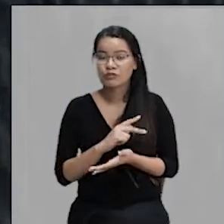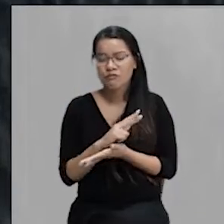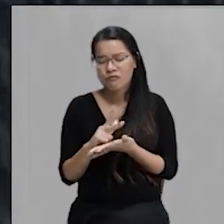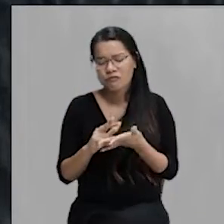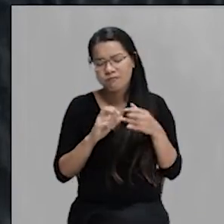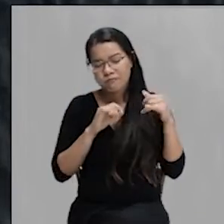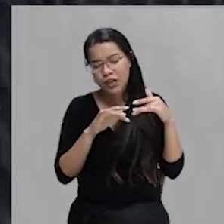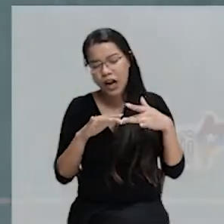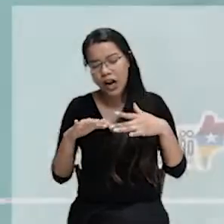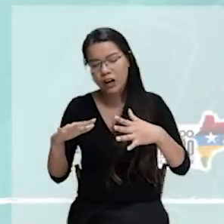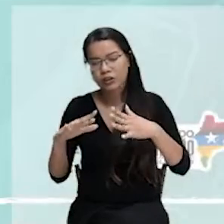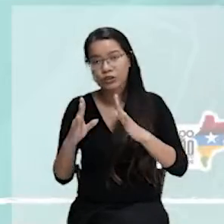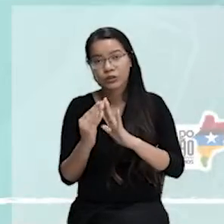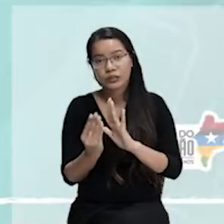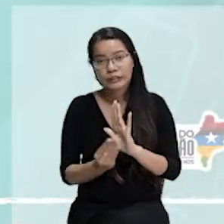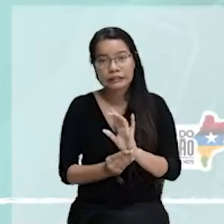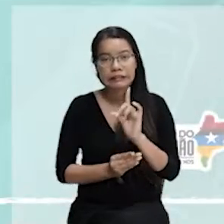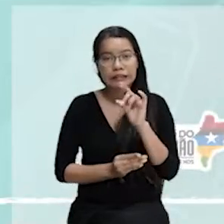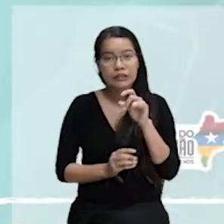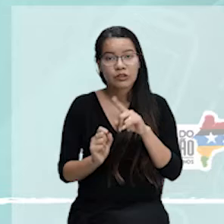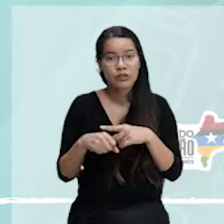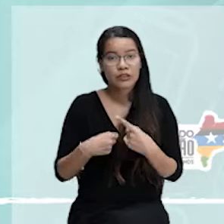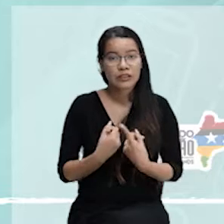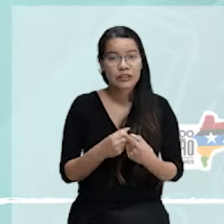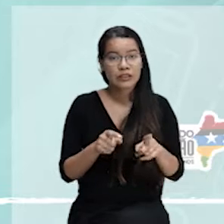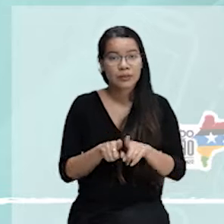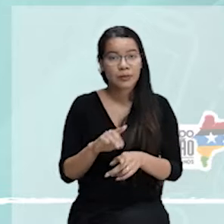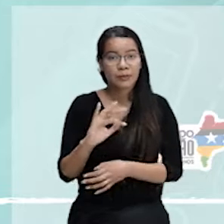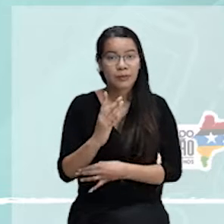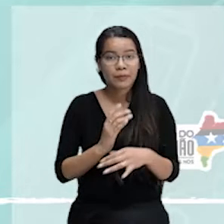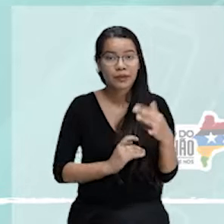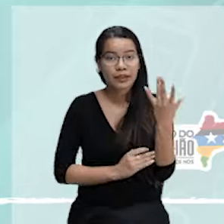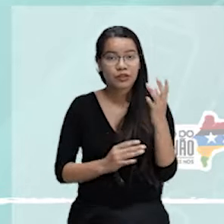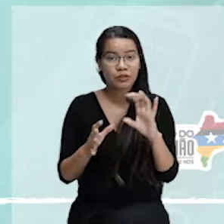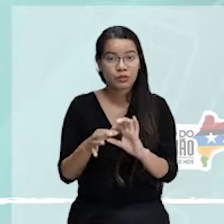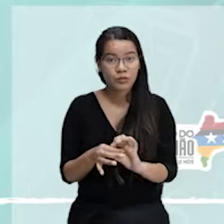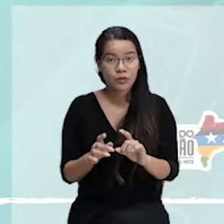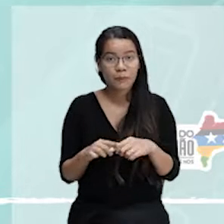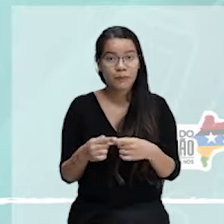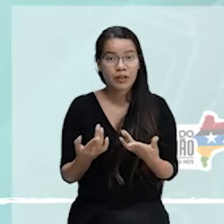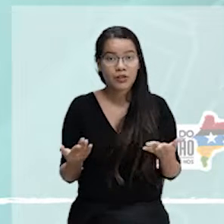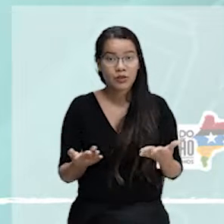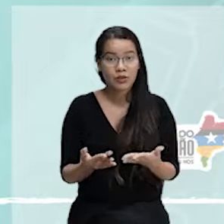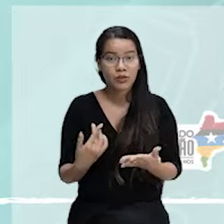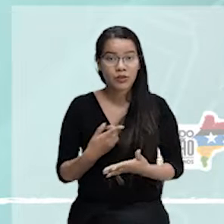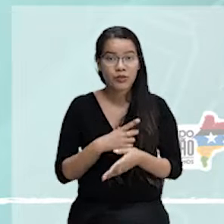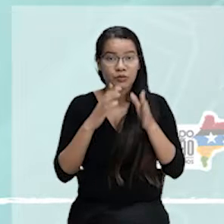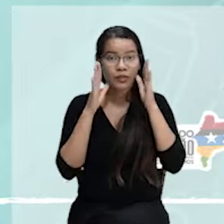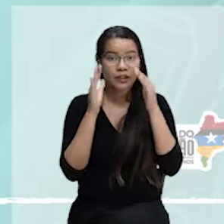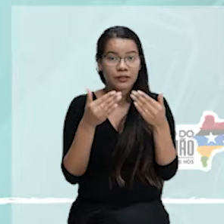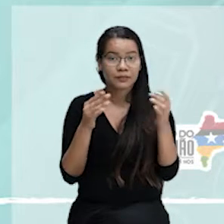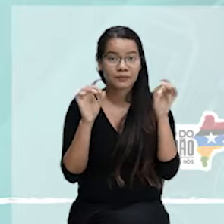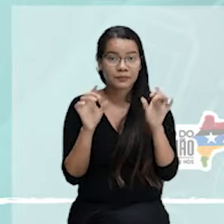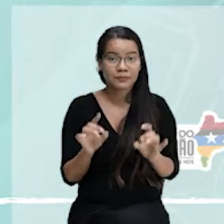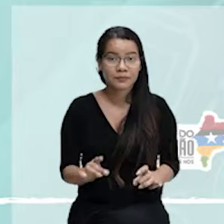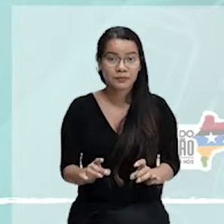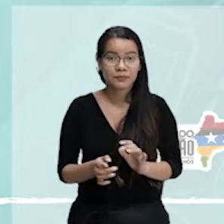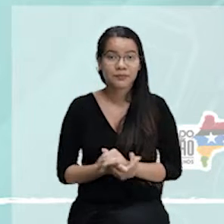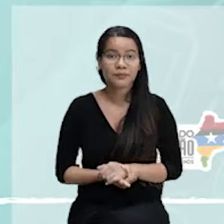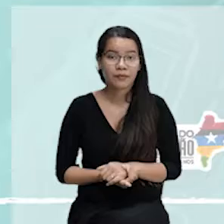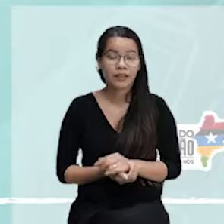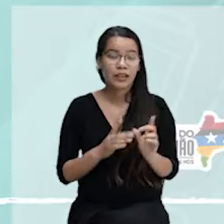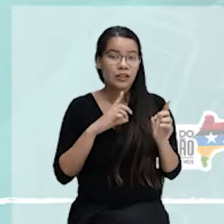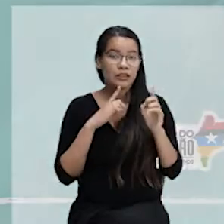grande conteúdo, que é a Sociologia e Meio Ambiente, né? Então essa parte de hoje vai focar principalmente